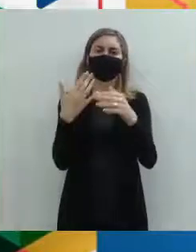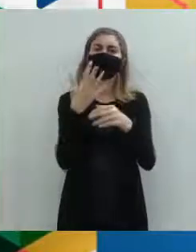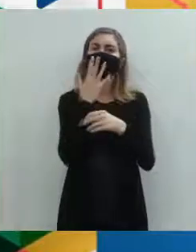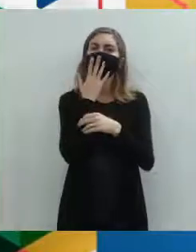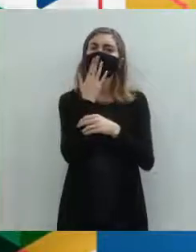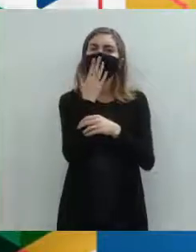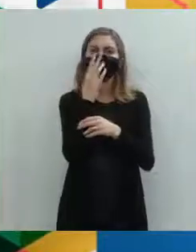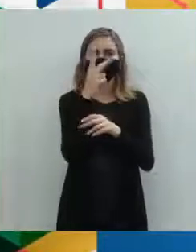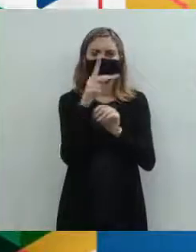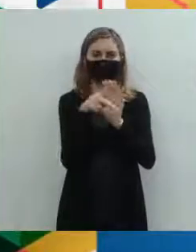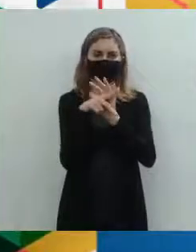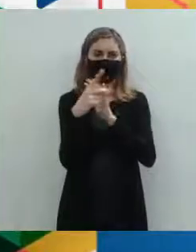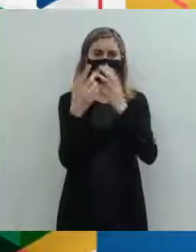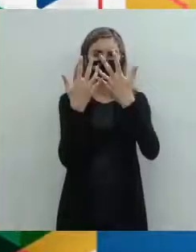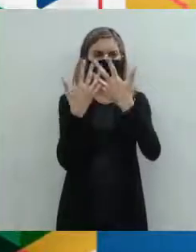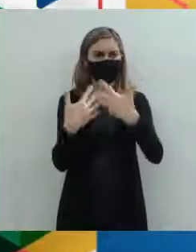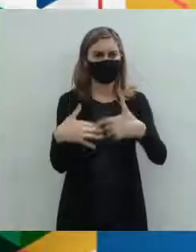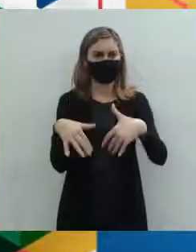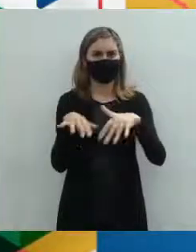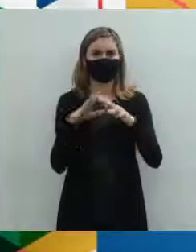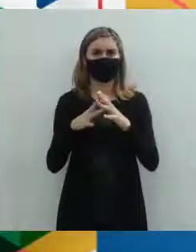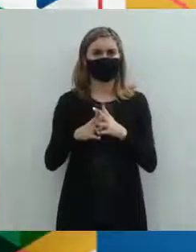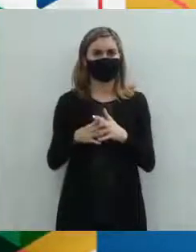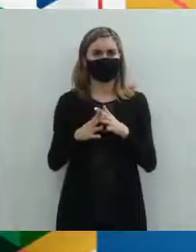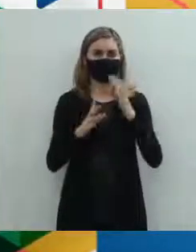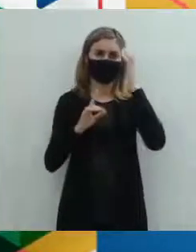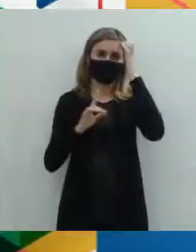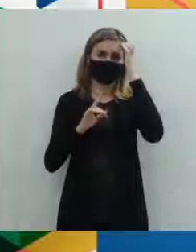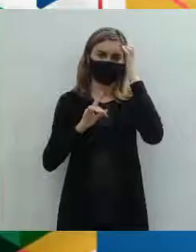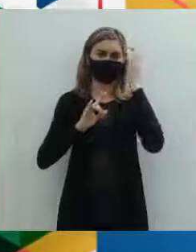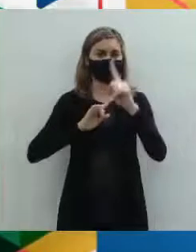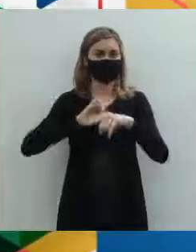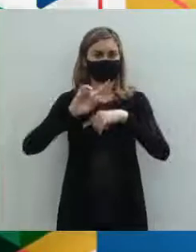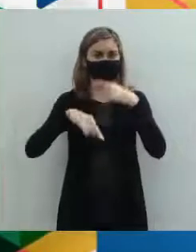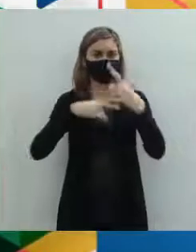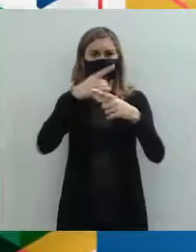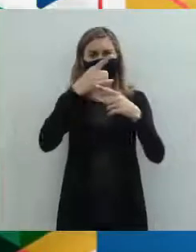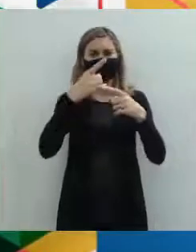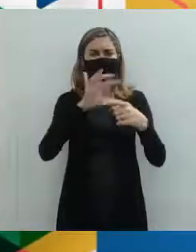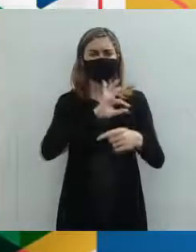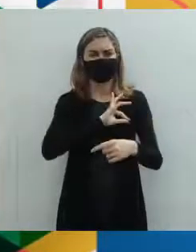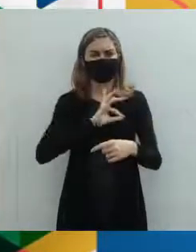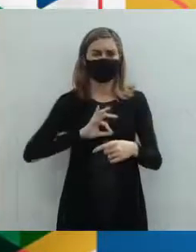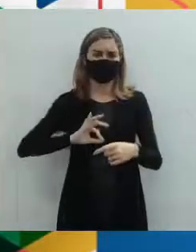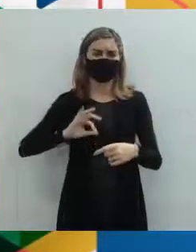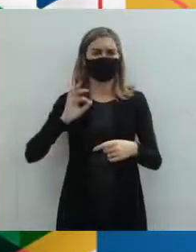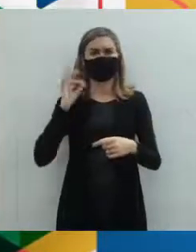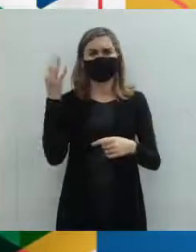cores fazem parte da natureza. Depois a gente tem esse tigre lindo, né?